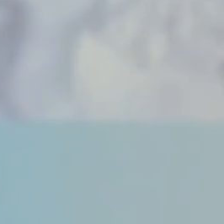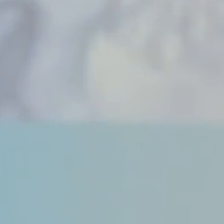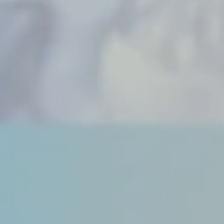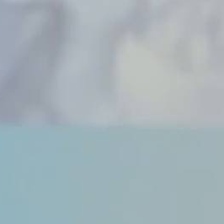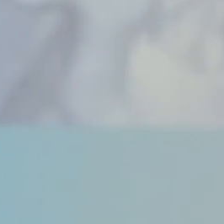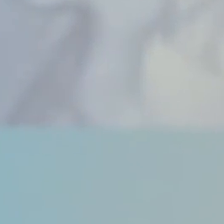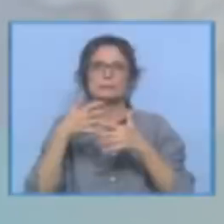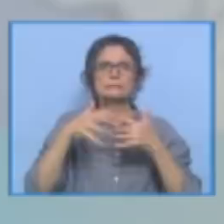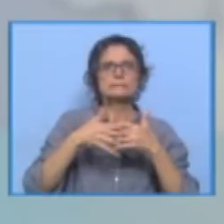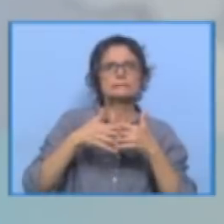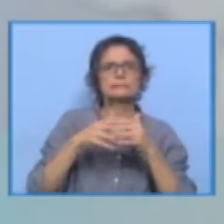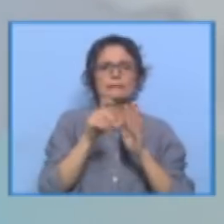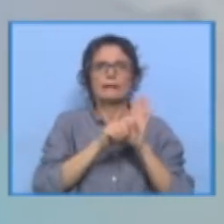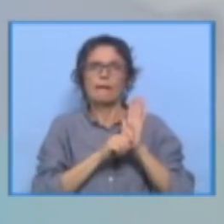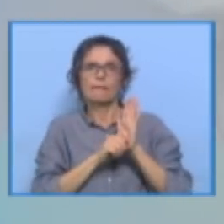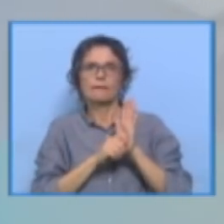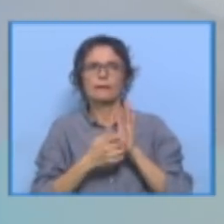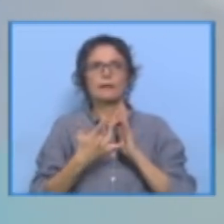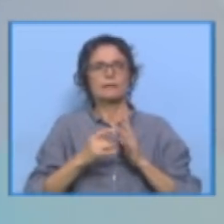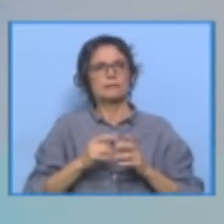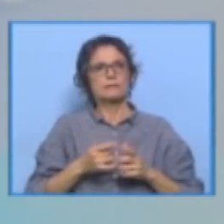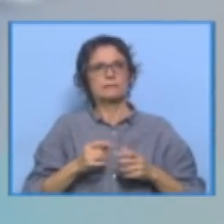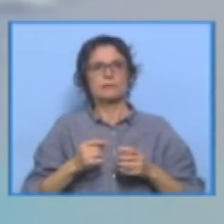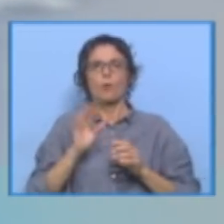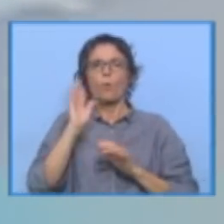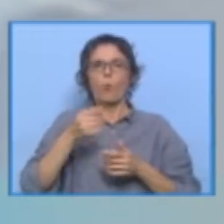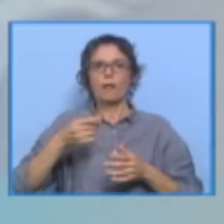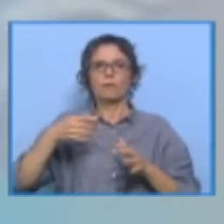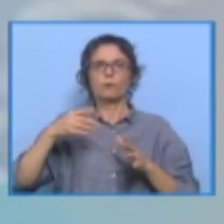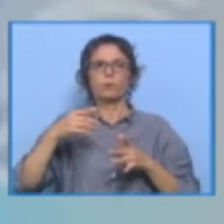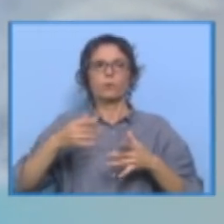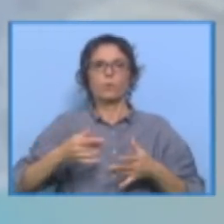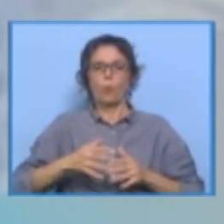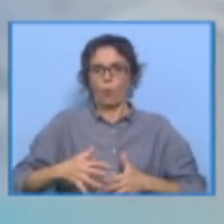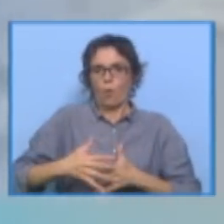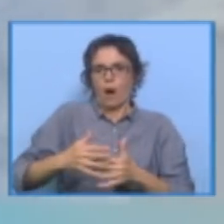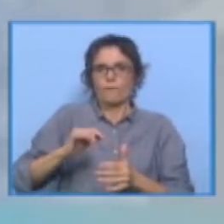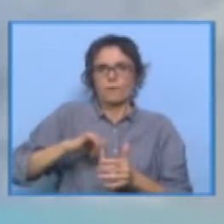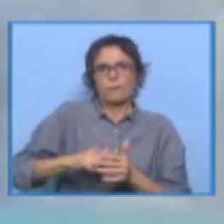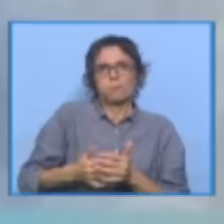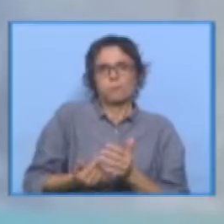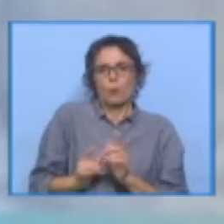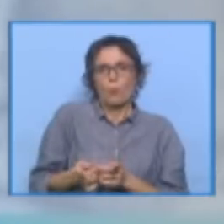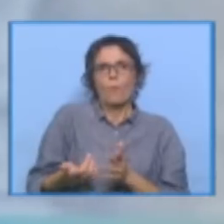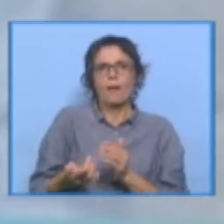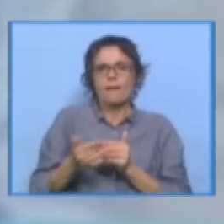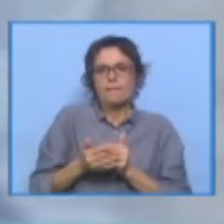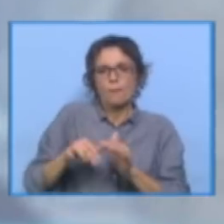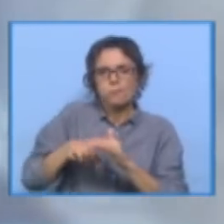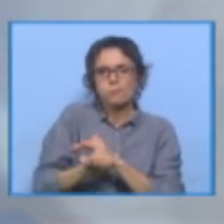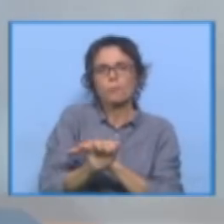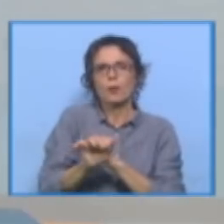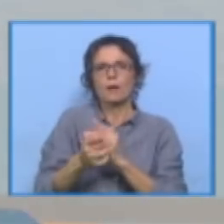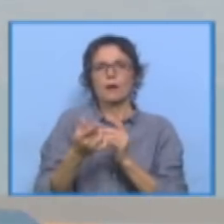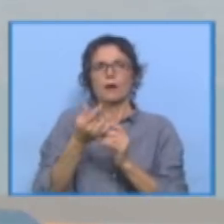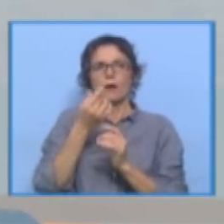vão colocando, desde a gestação ao embrião, o aborto, o cuidado da criança recém-nascida, o diagnóstico